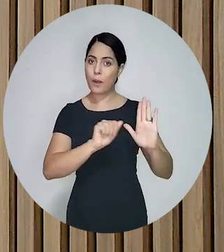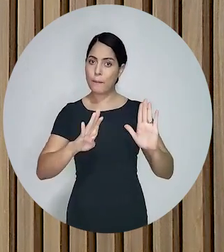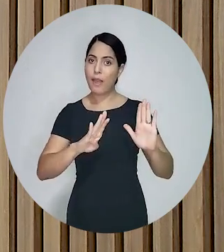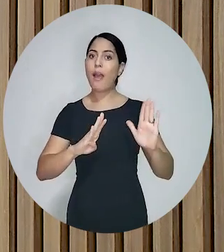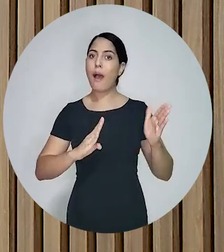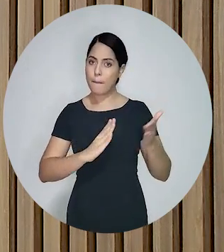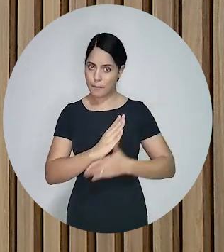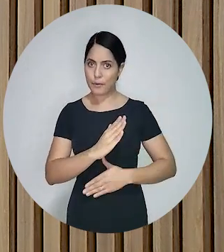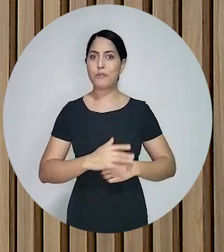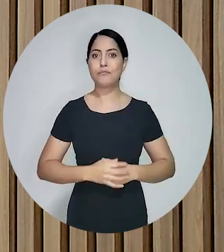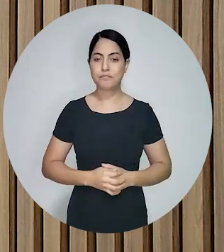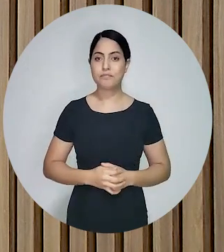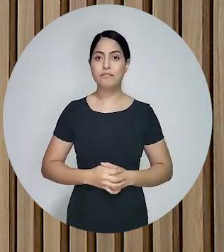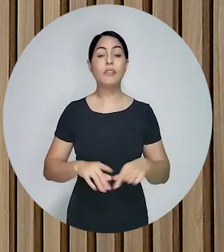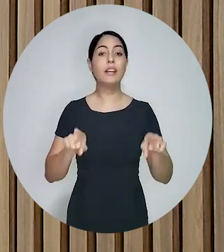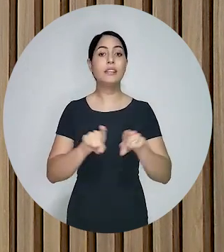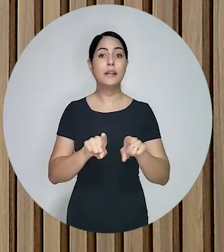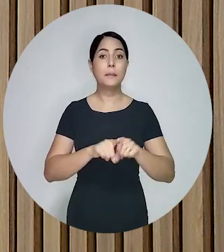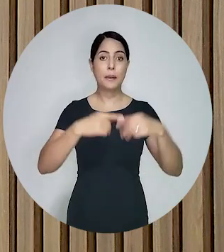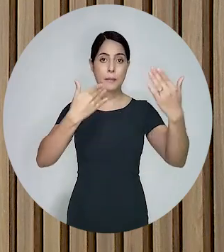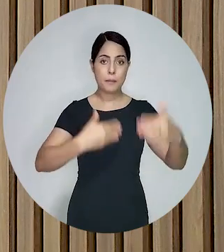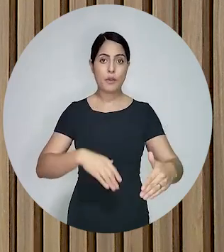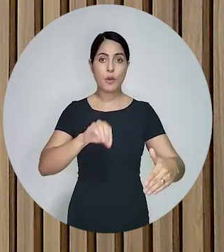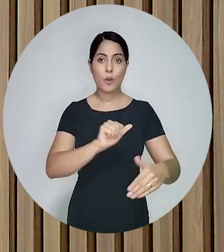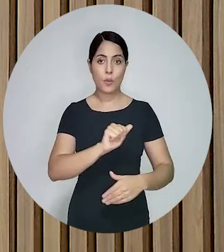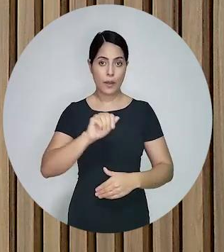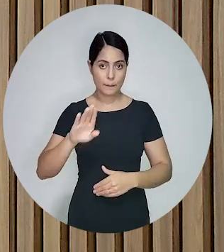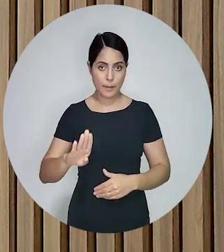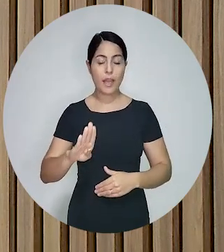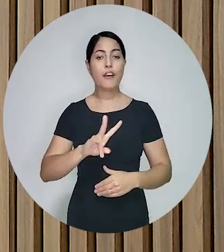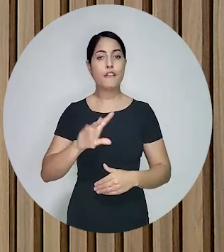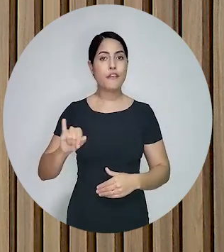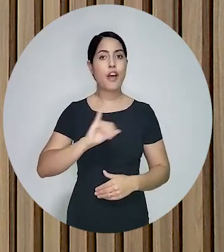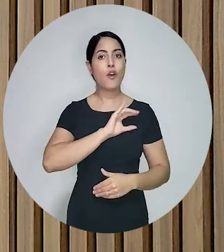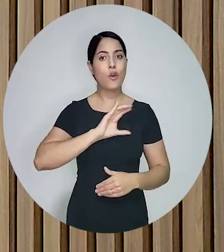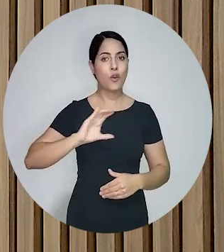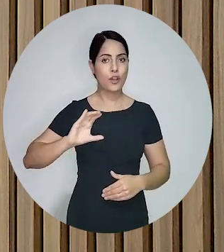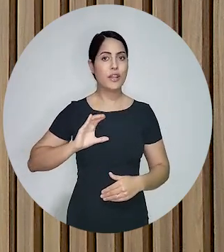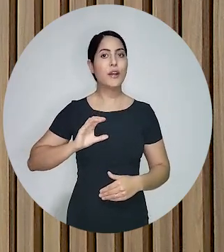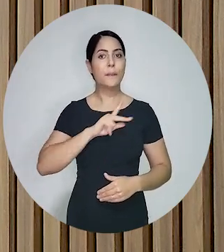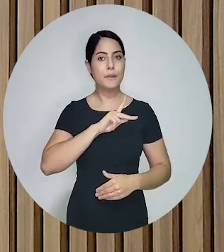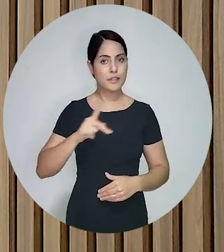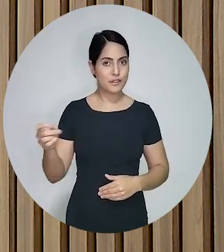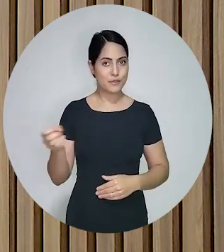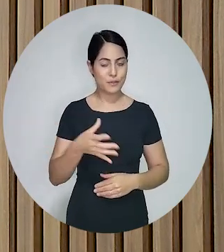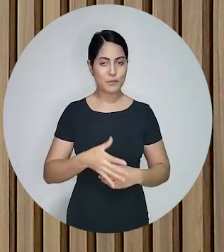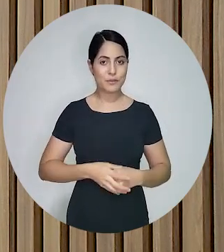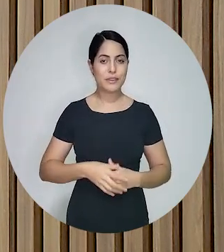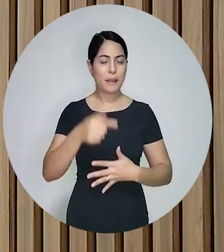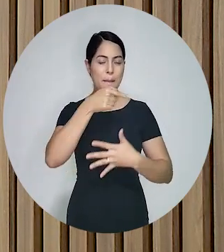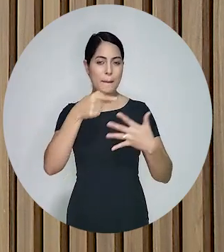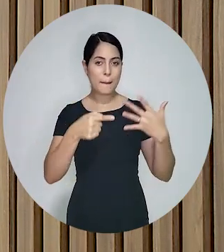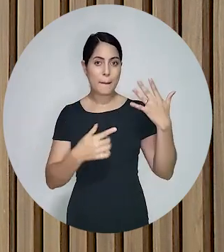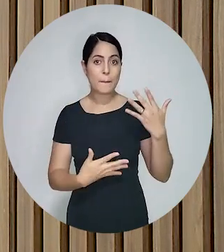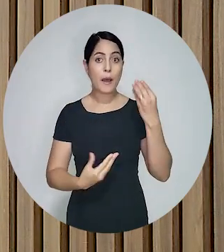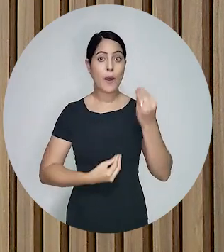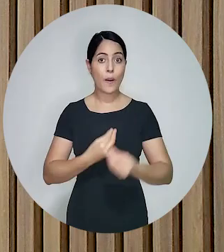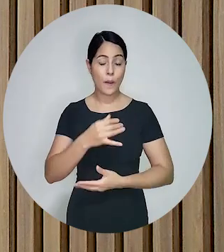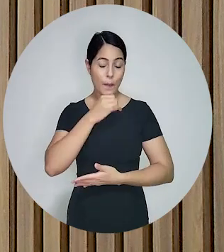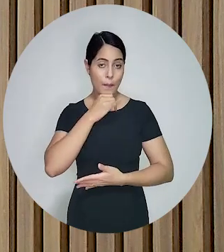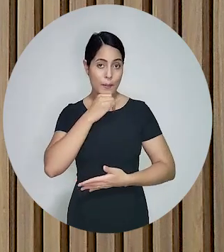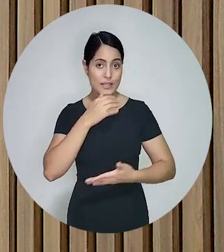da Advocacia. Exame de ordem unificado agora conta com novo presidente e coordenador da comissão. E